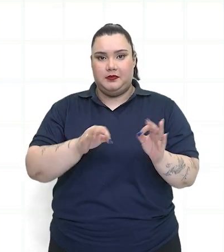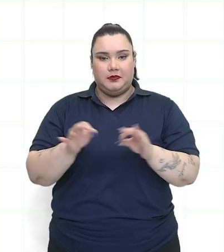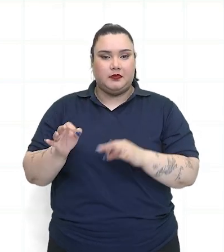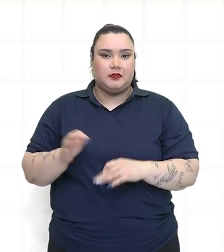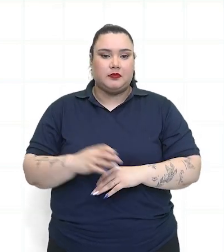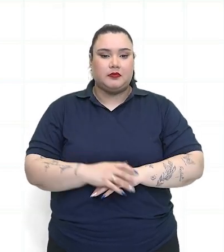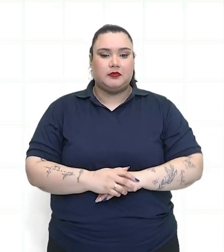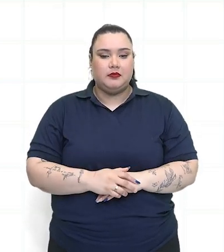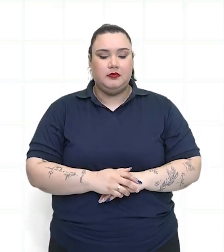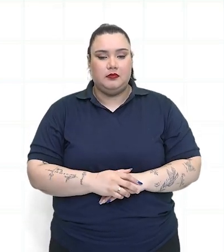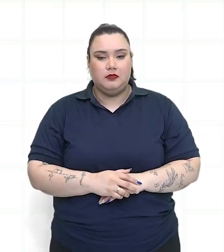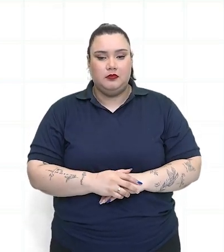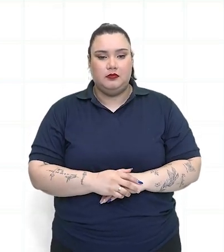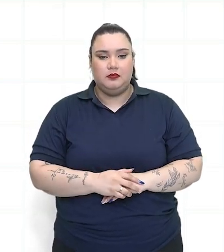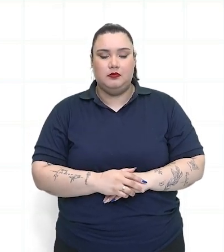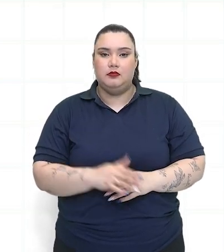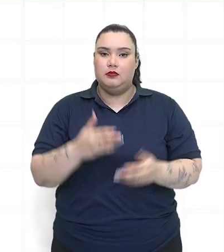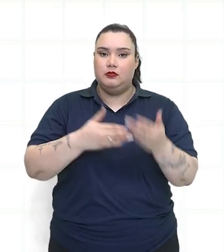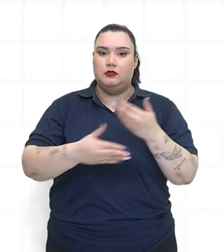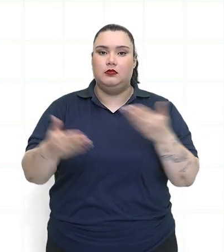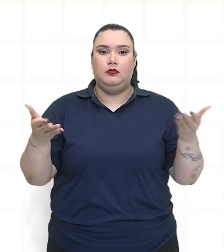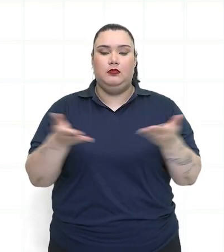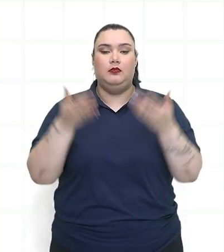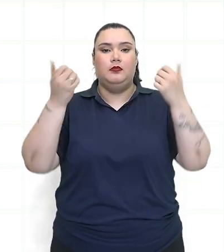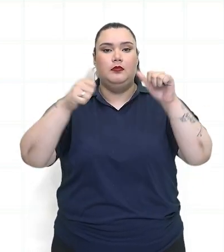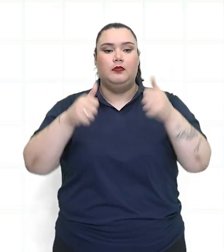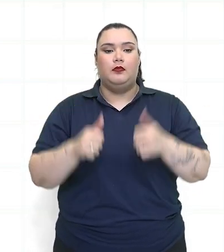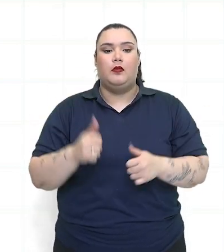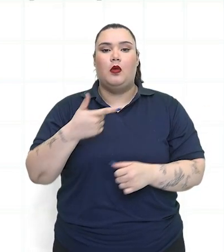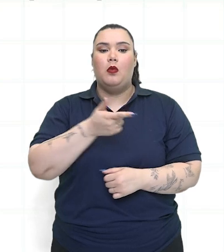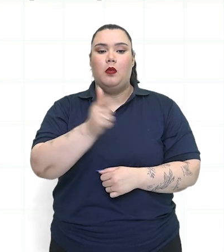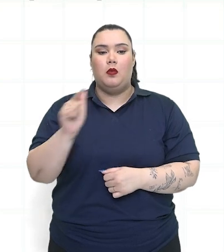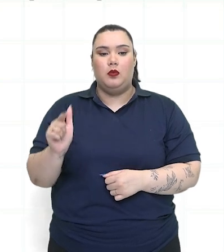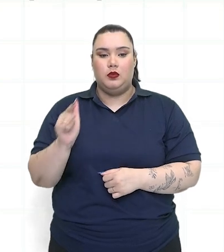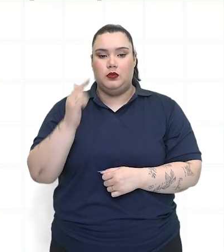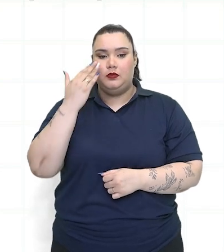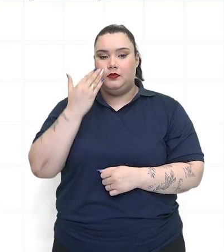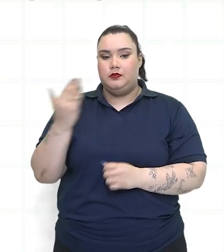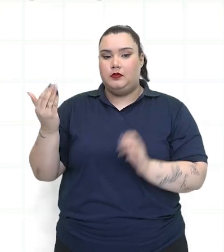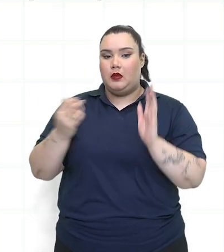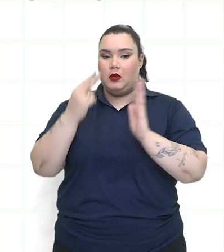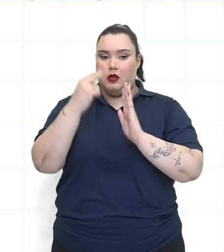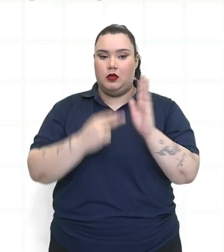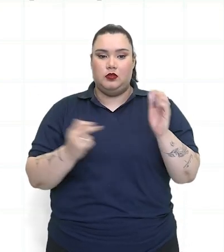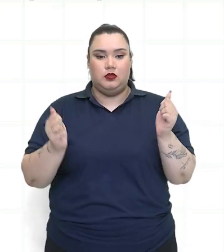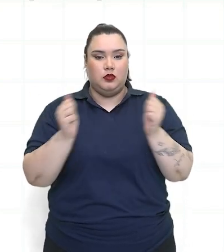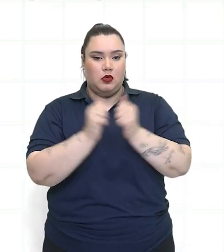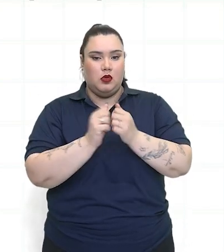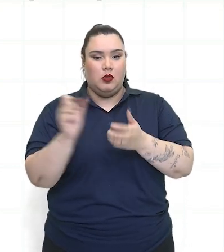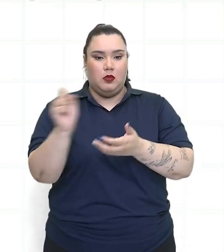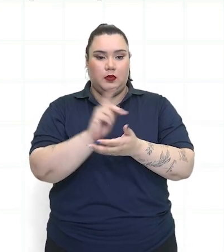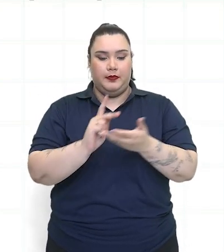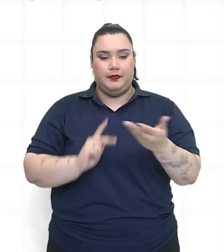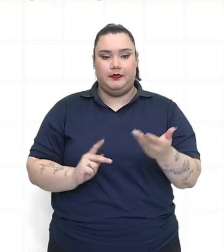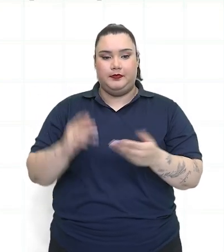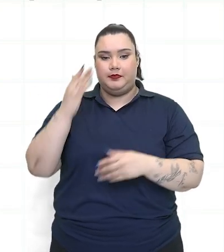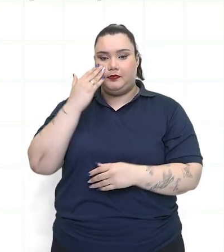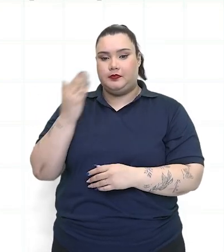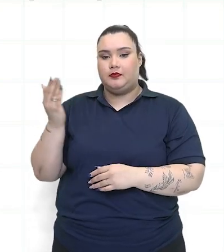colegas. Muito bem, agora vamos analisar mais uma situação. Você vai ler junto comigo o poema.